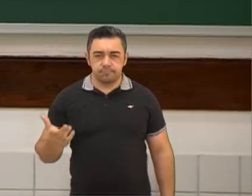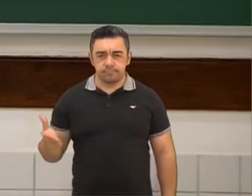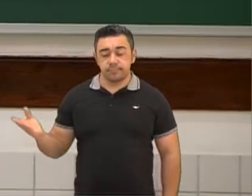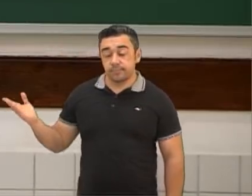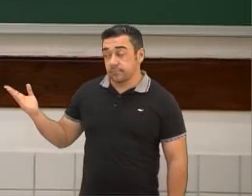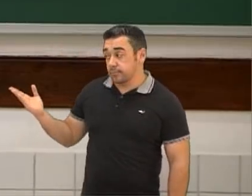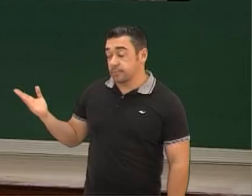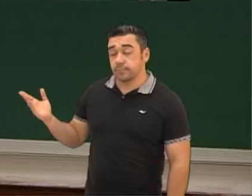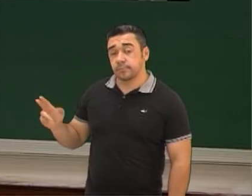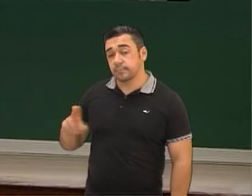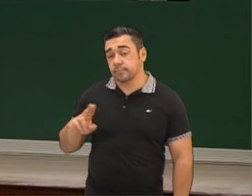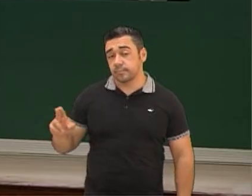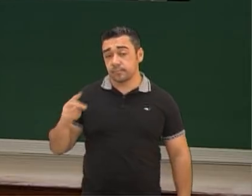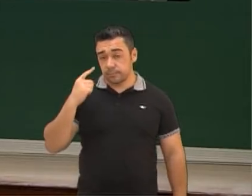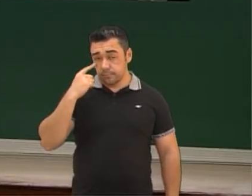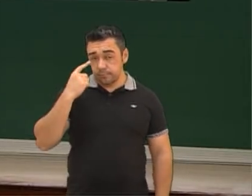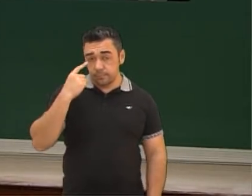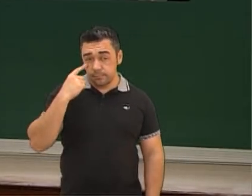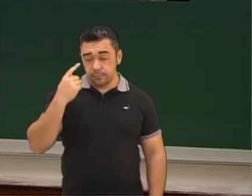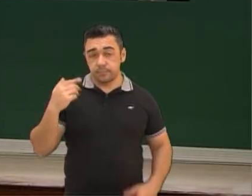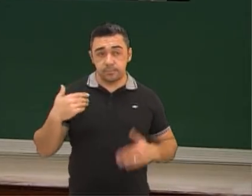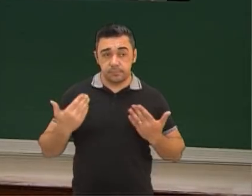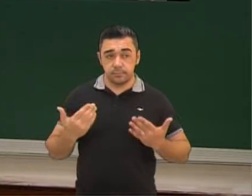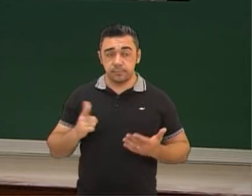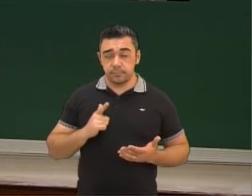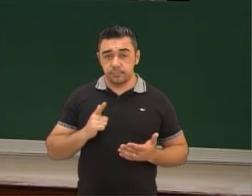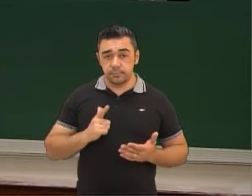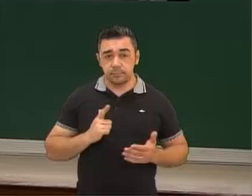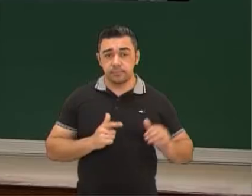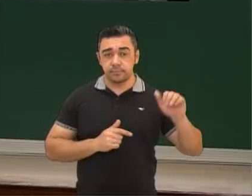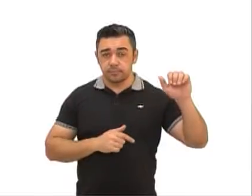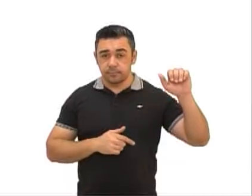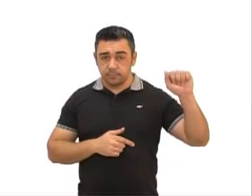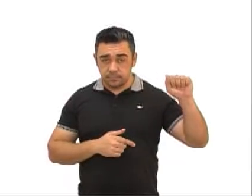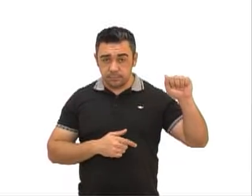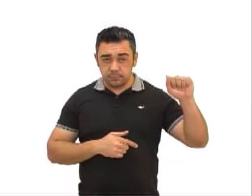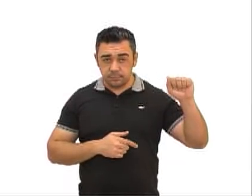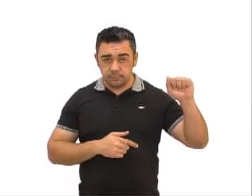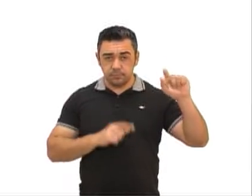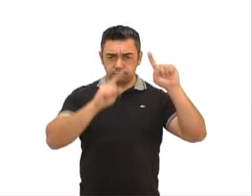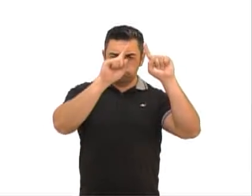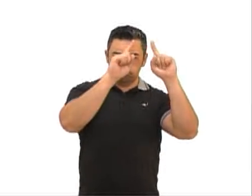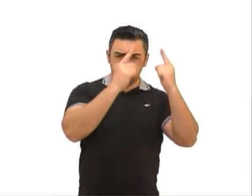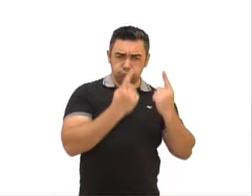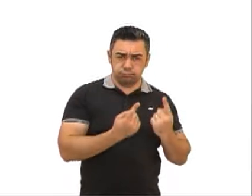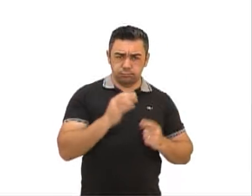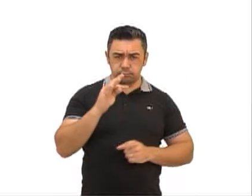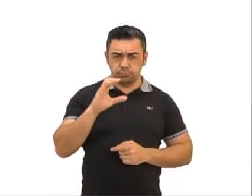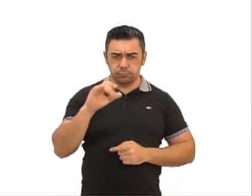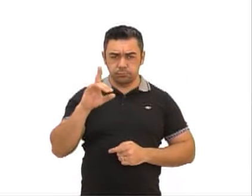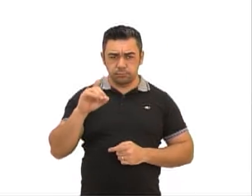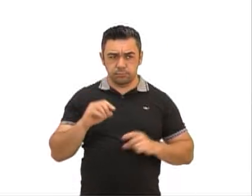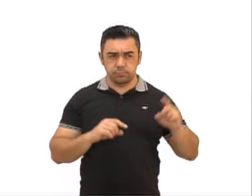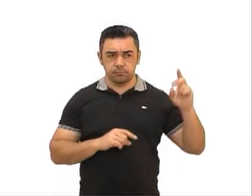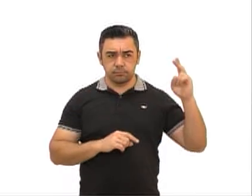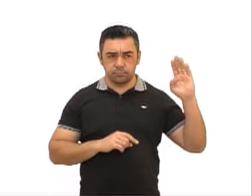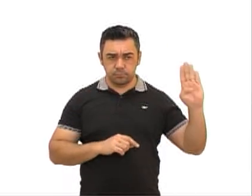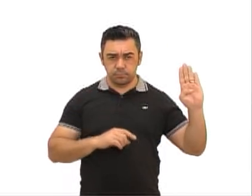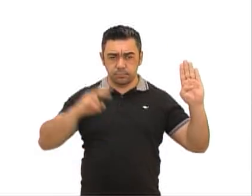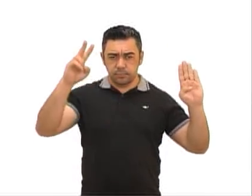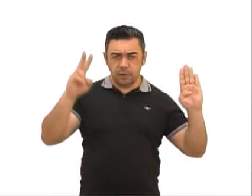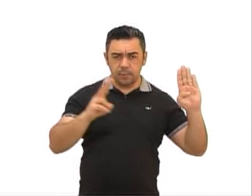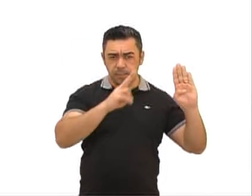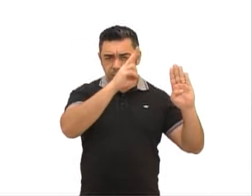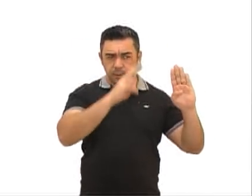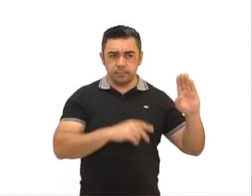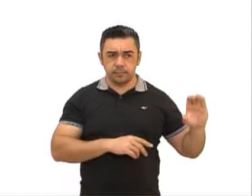fácil, né? Vamos dar uma lida em quais eram as alternativas que nós tínhamos? Tecido, trapézio,